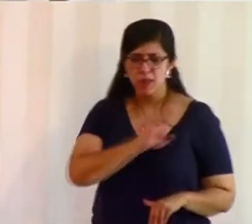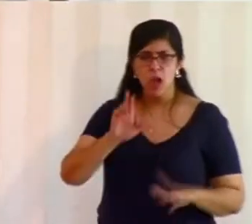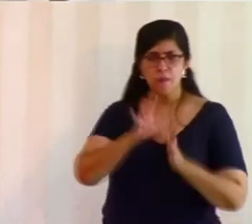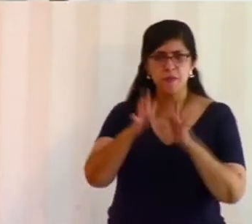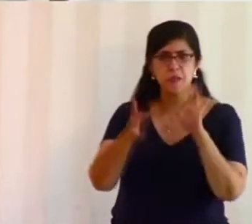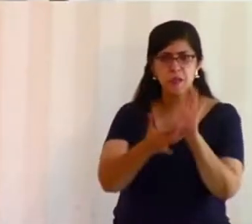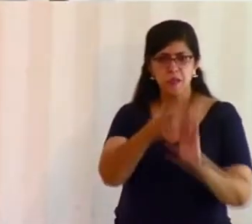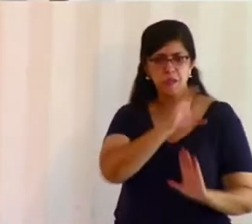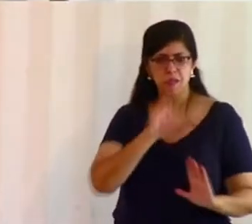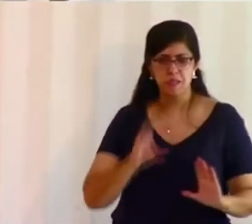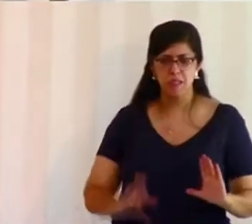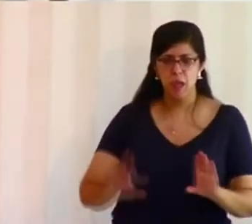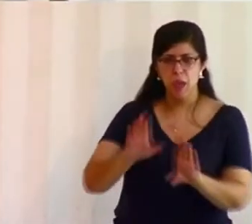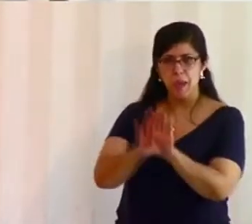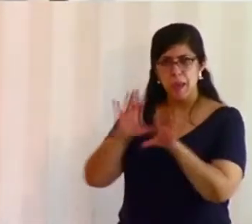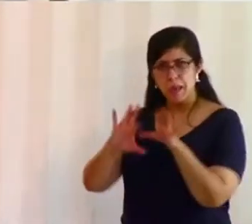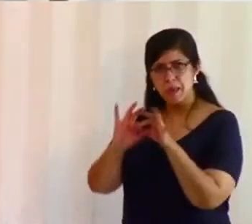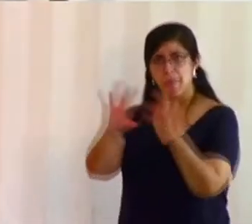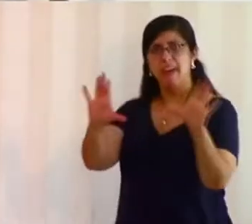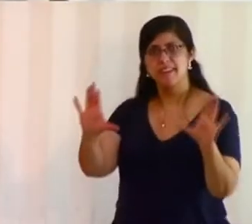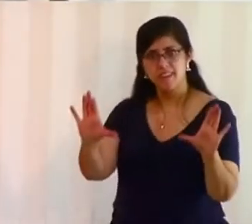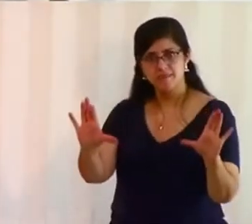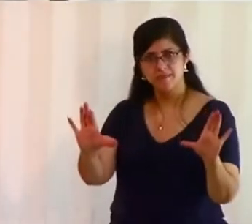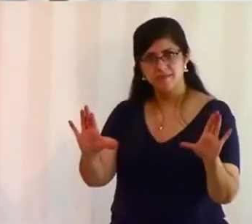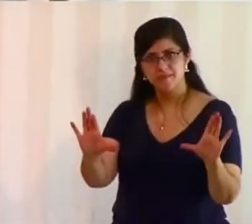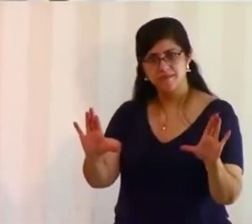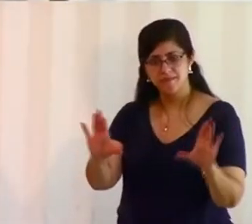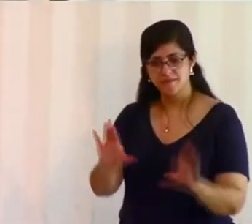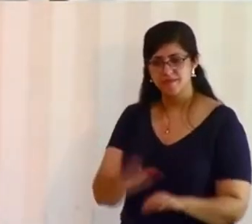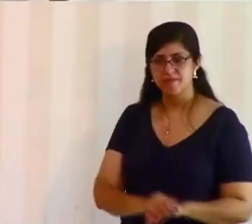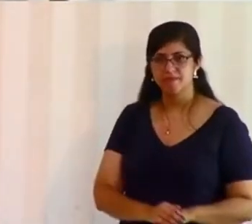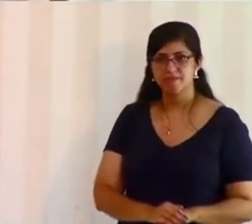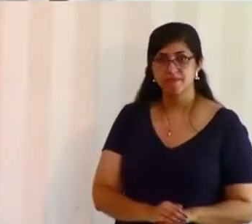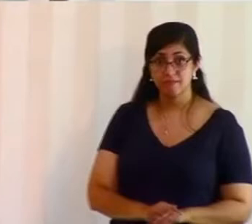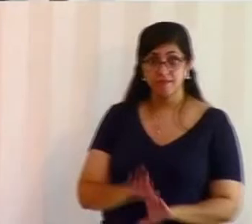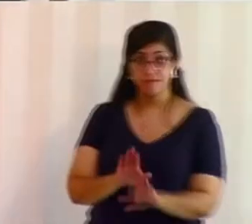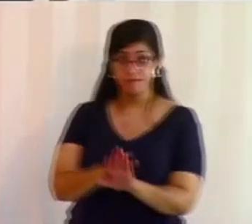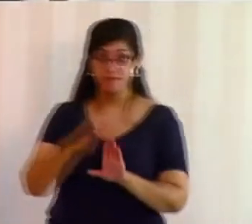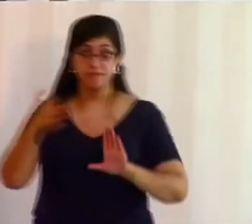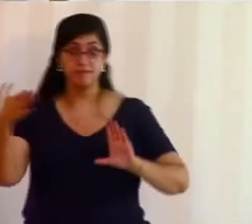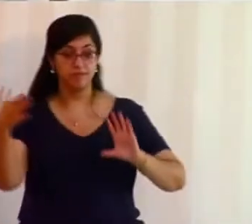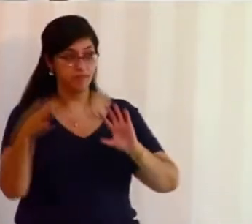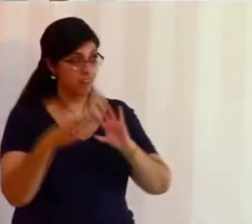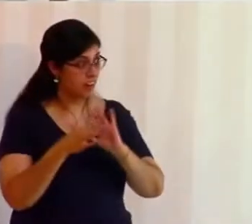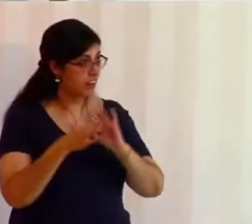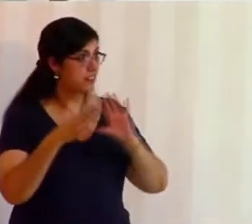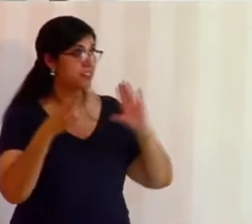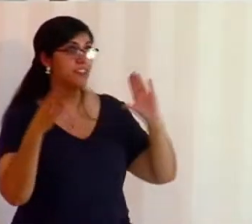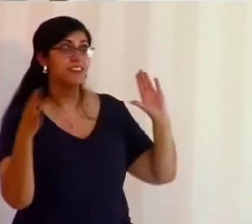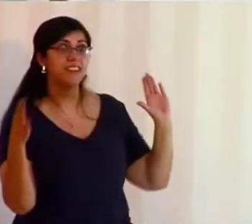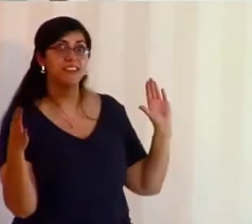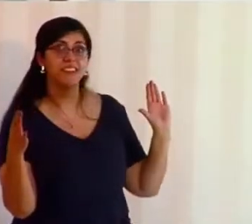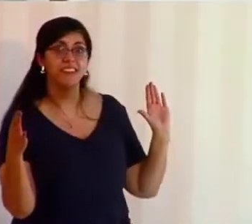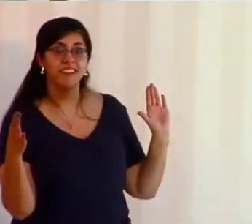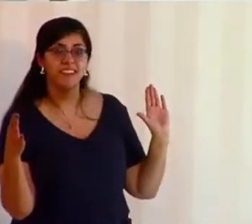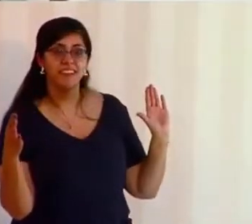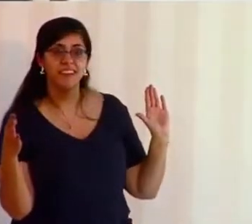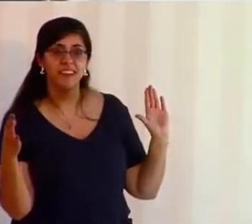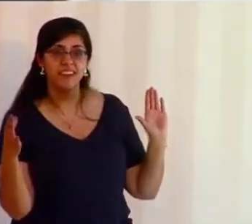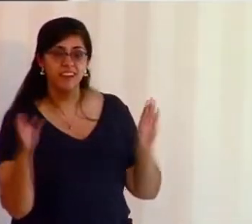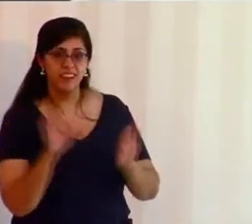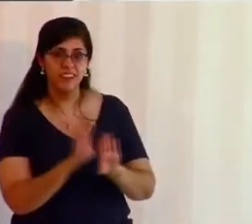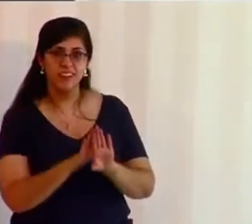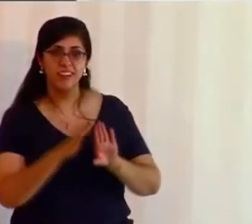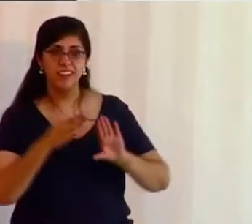Jesus Cristo, eu te mando, retira-te dela. E o texto diz que o Espírito na mesma hora